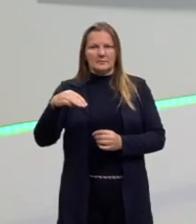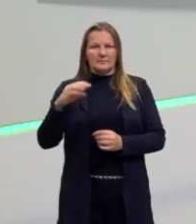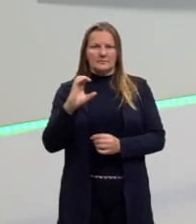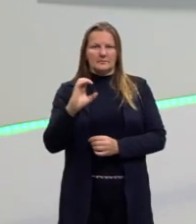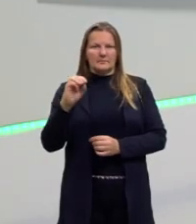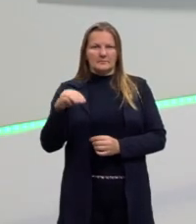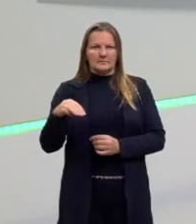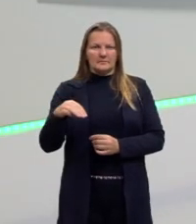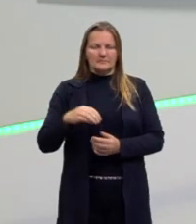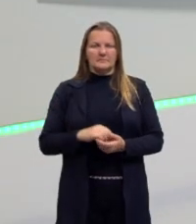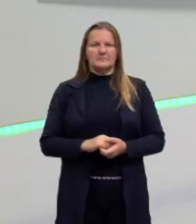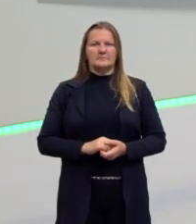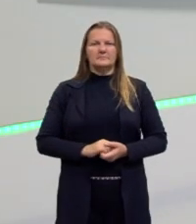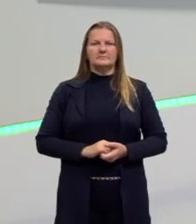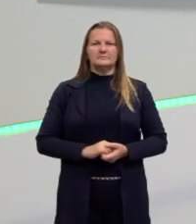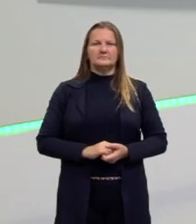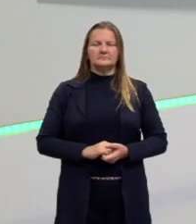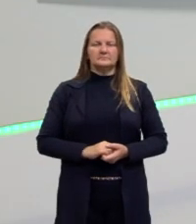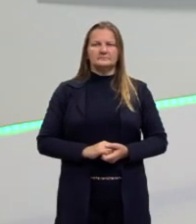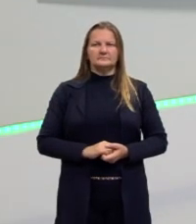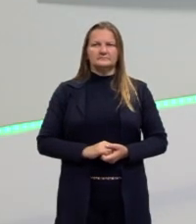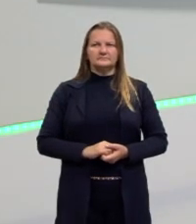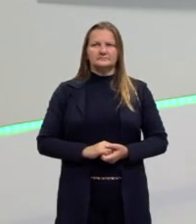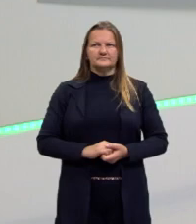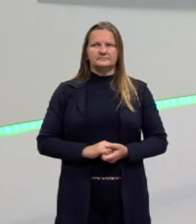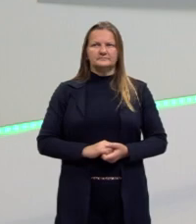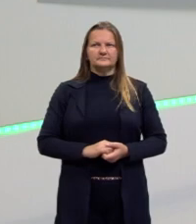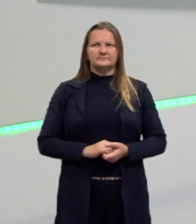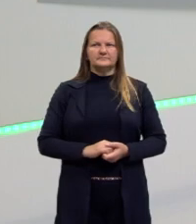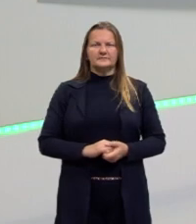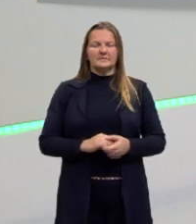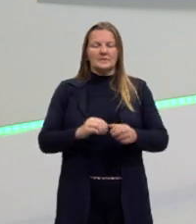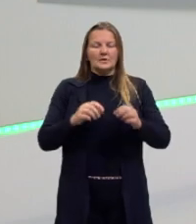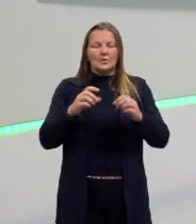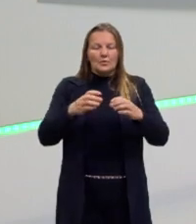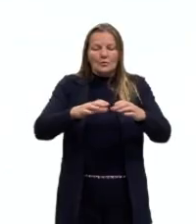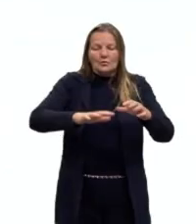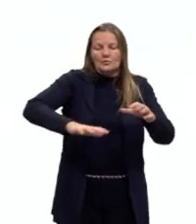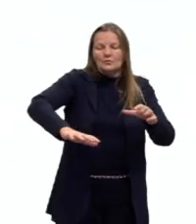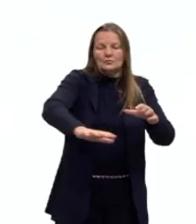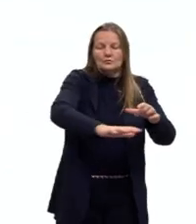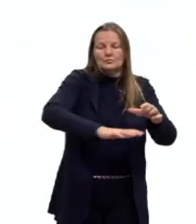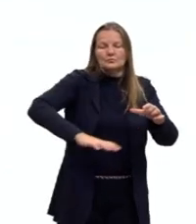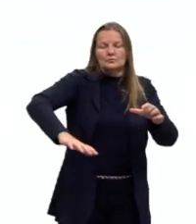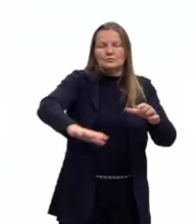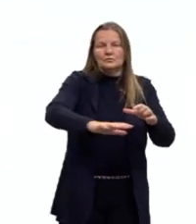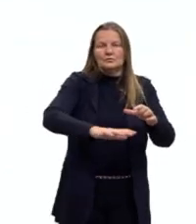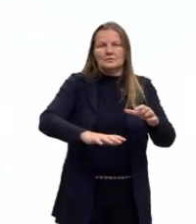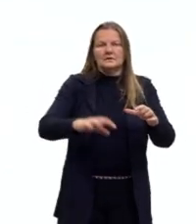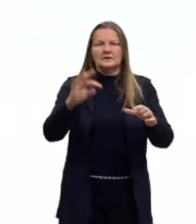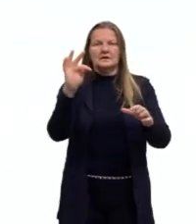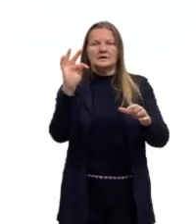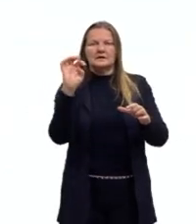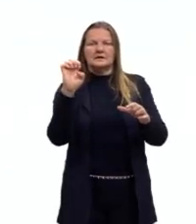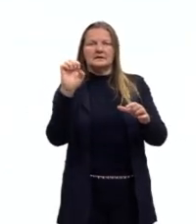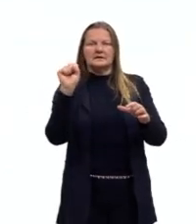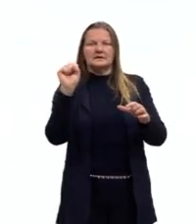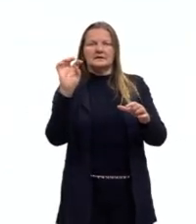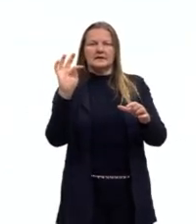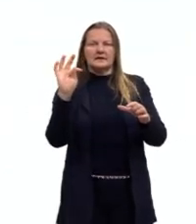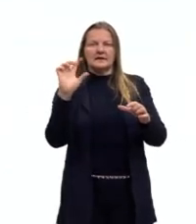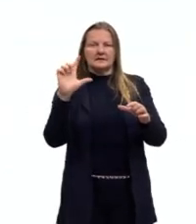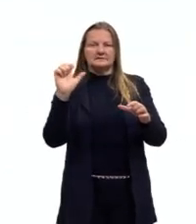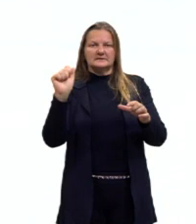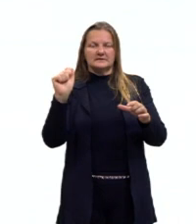né, nas nossas aulas. Tá? Lembrando então que o campo magnético a gente usa a unidade de medida Tesla, mas também pode